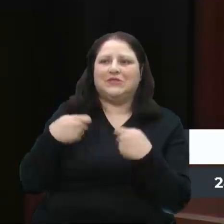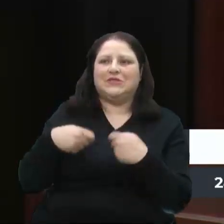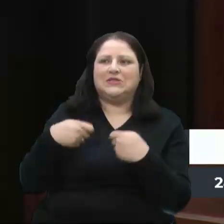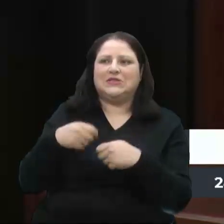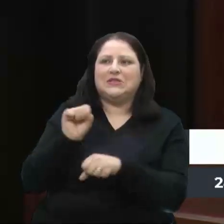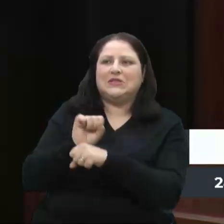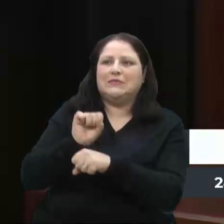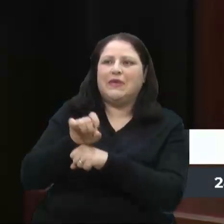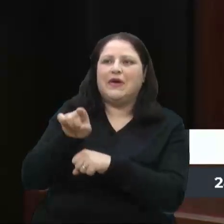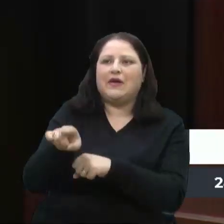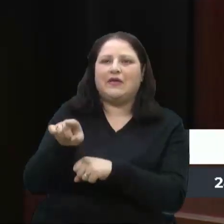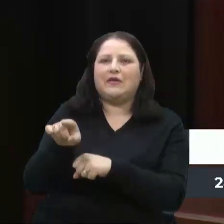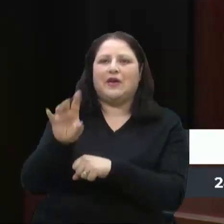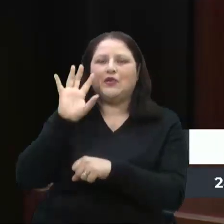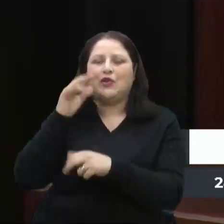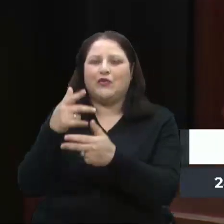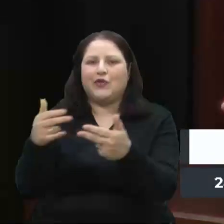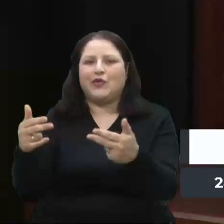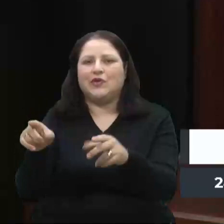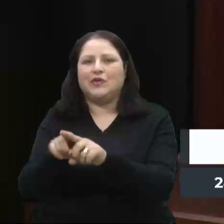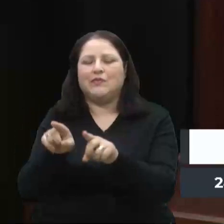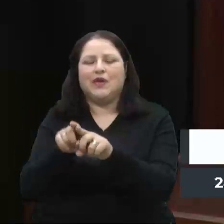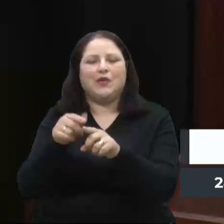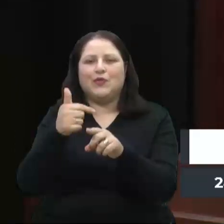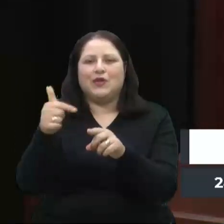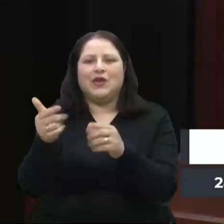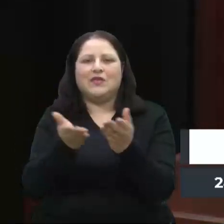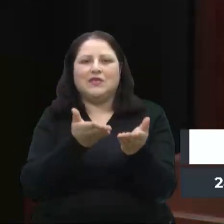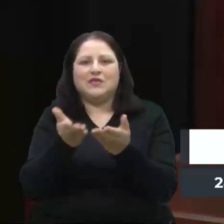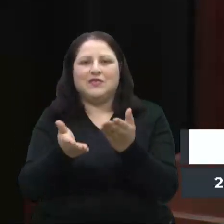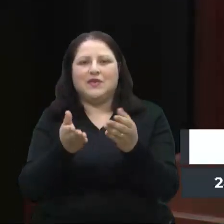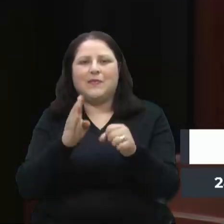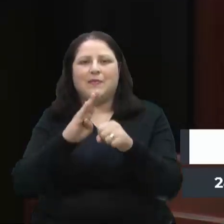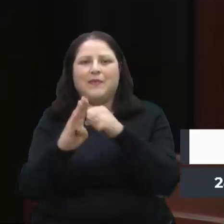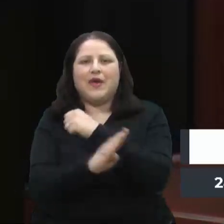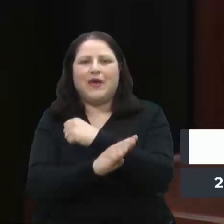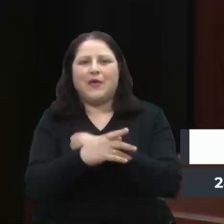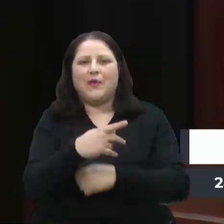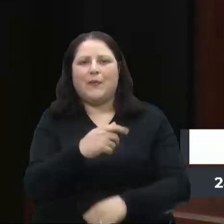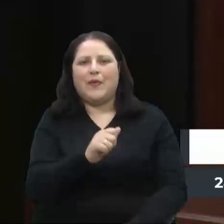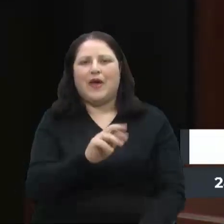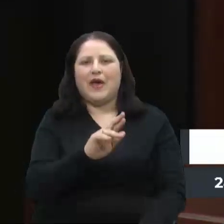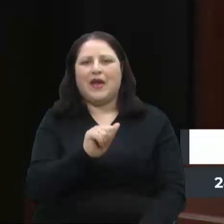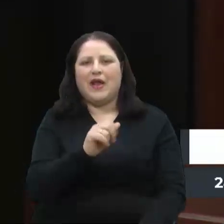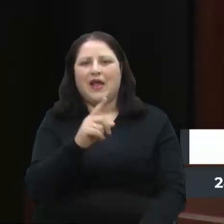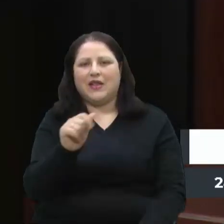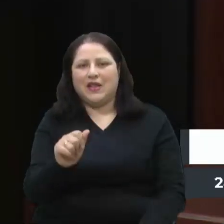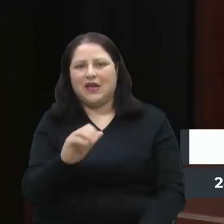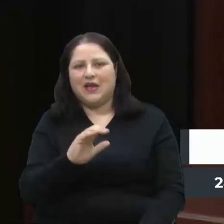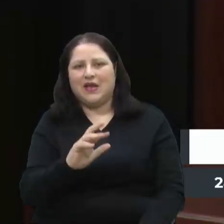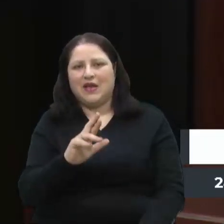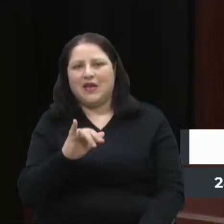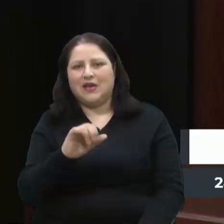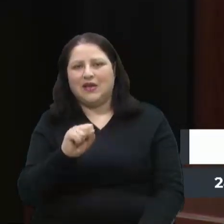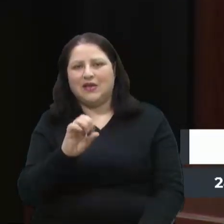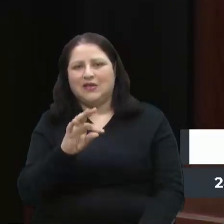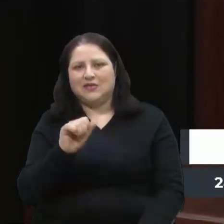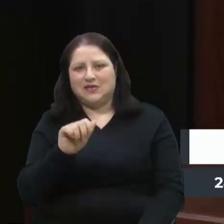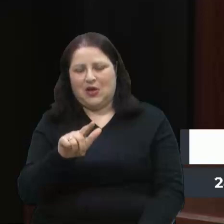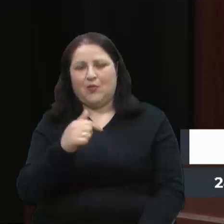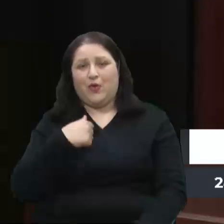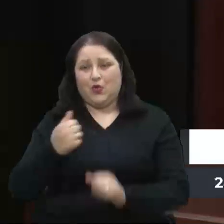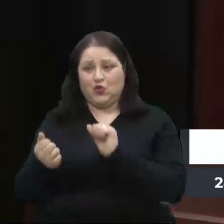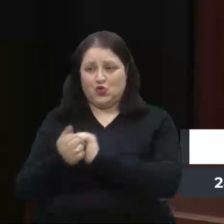também deixa de fazer serviços, por exemplo, no bairro Parada Cristal. Eu estive com um secretário de transporte que disse